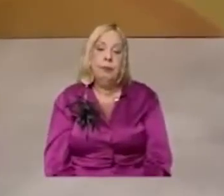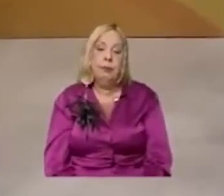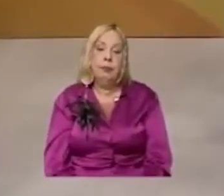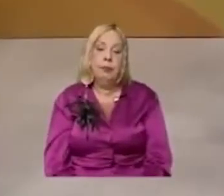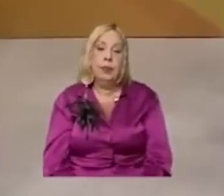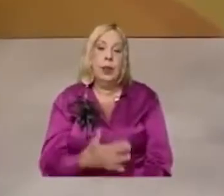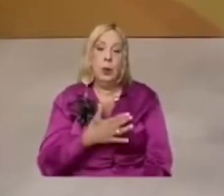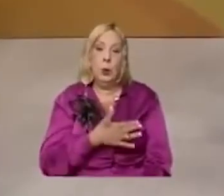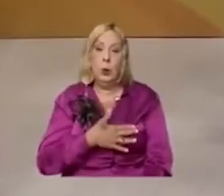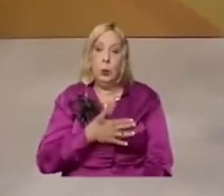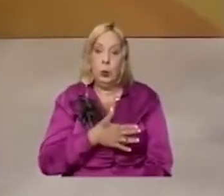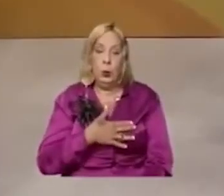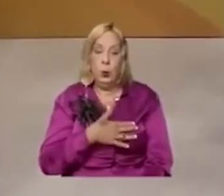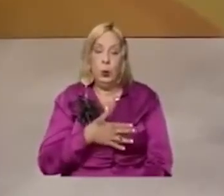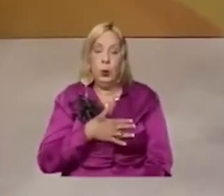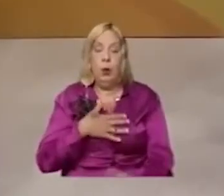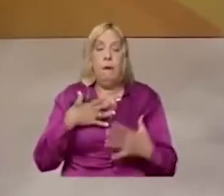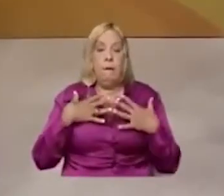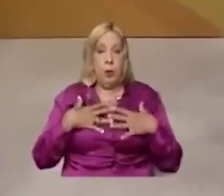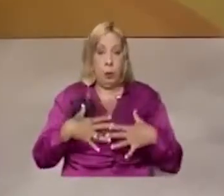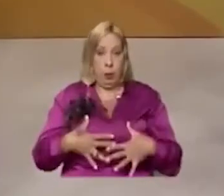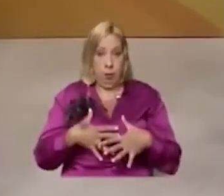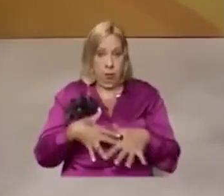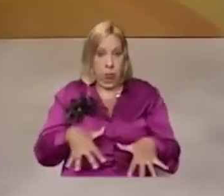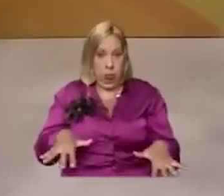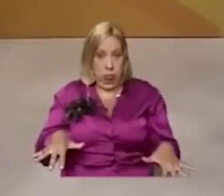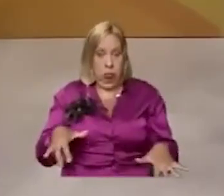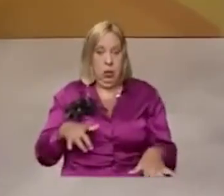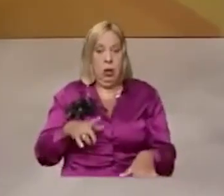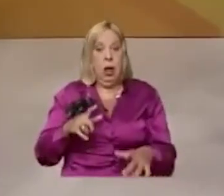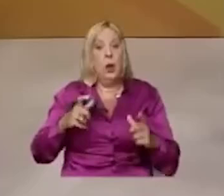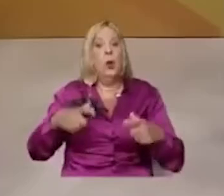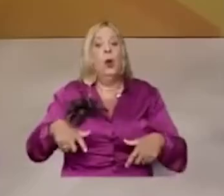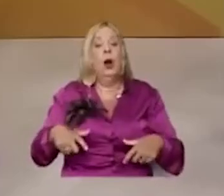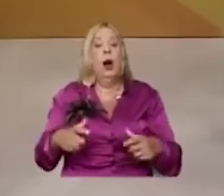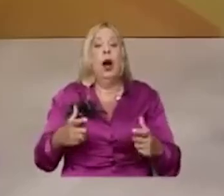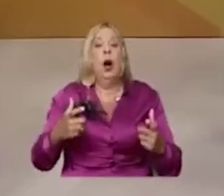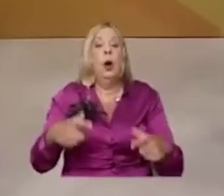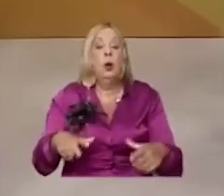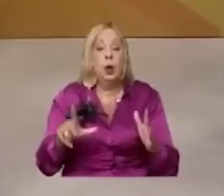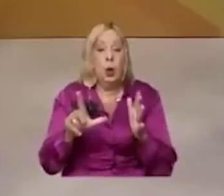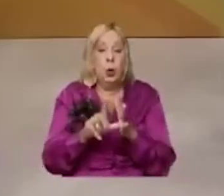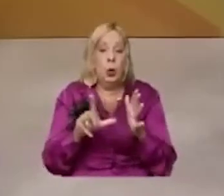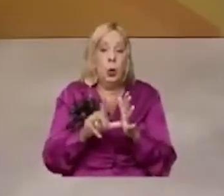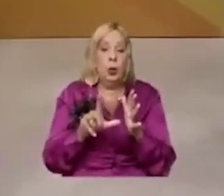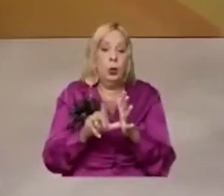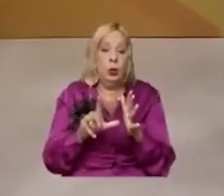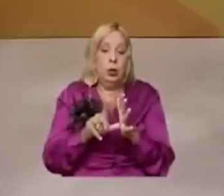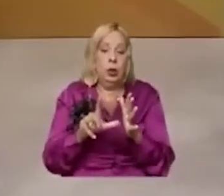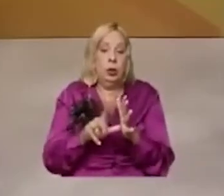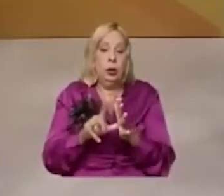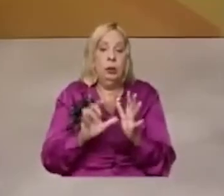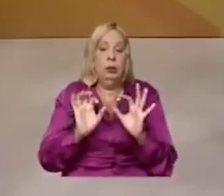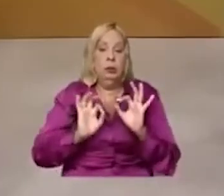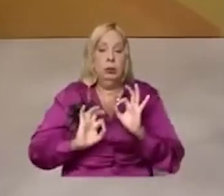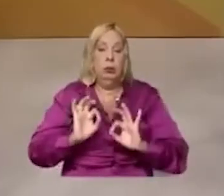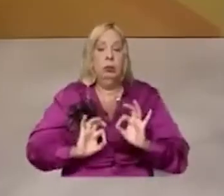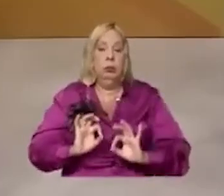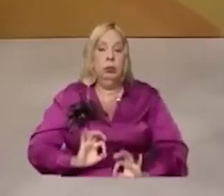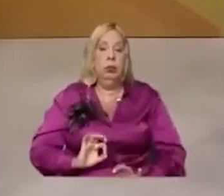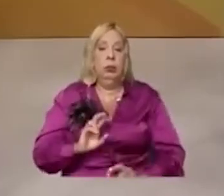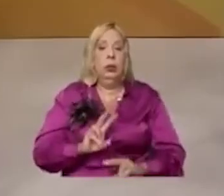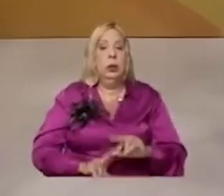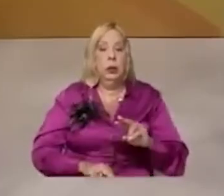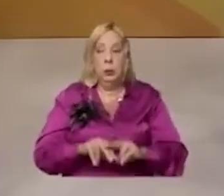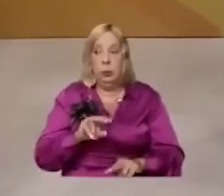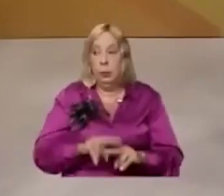quem gostou desse look, eu vou dar a dica. Oficial Linda Fashion. Gente, eu amei, olha que lindo aqui para curtir os festejos